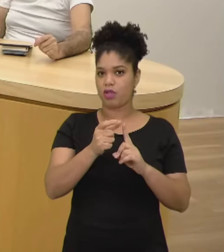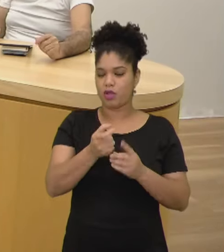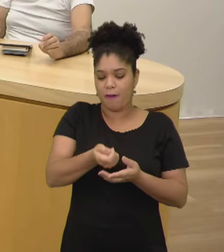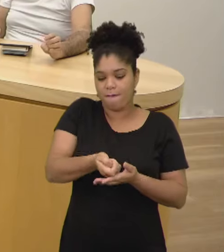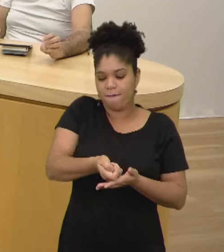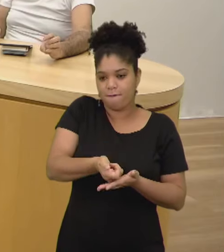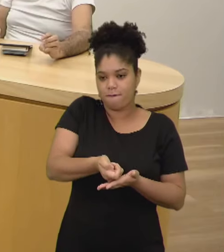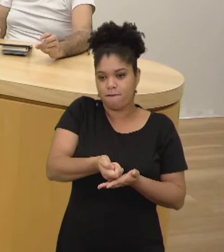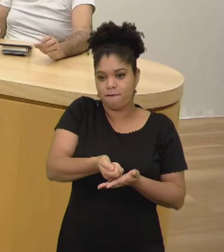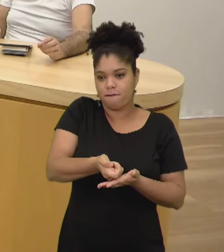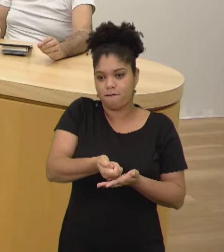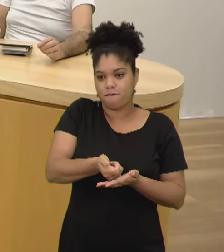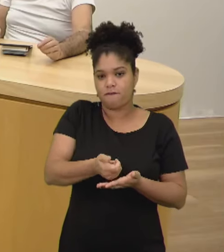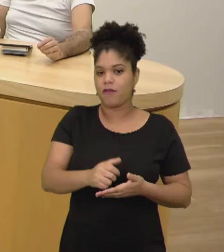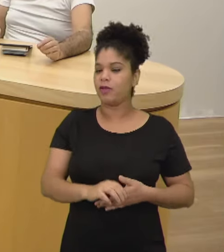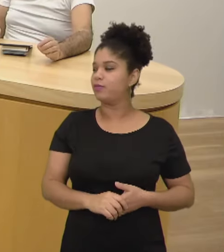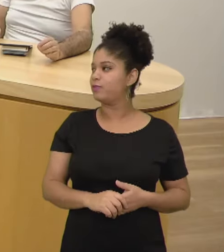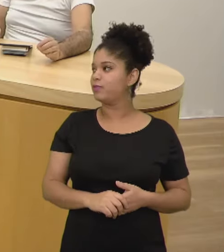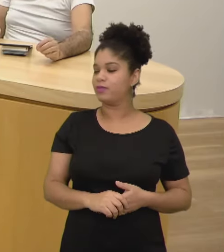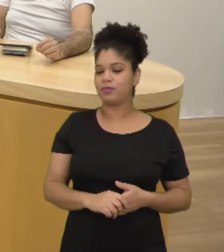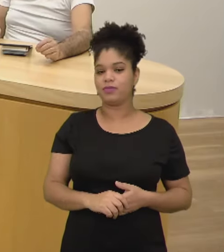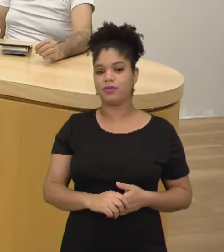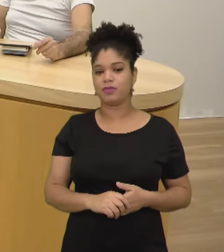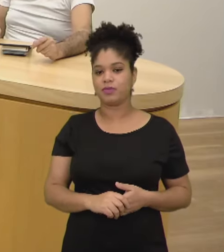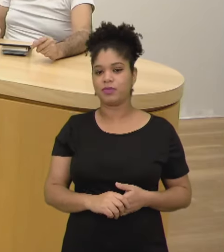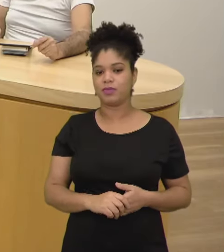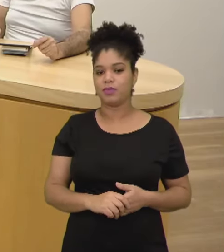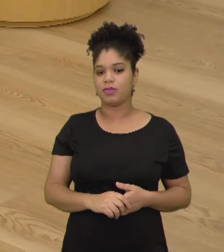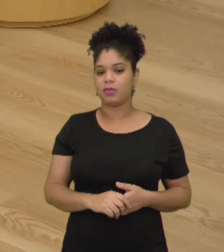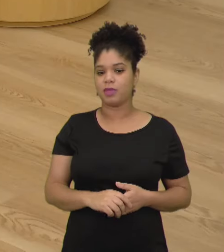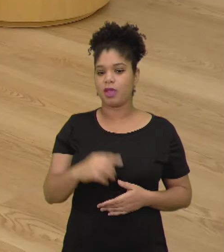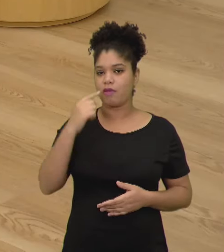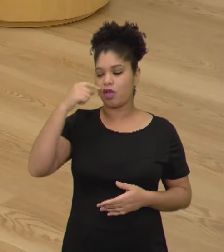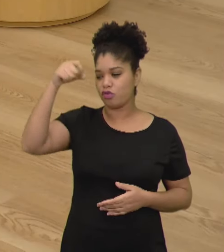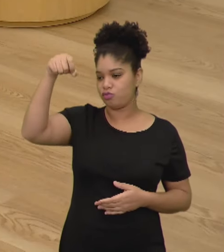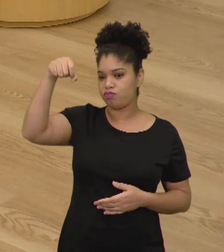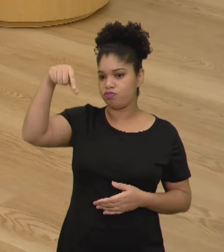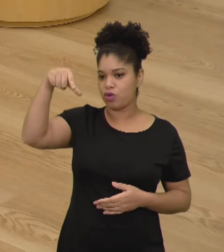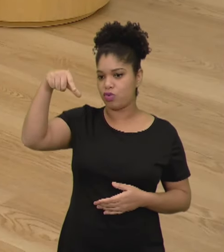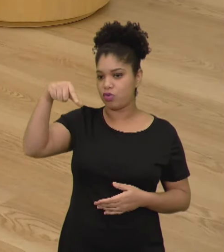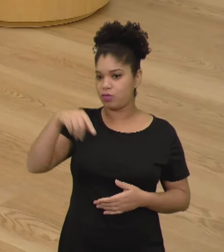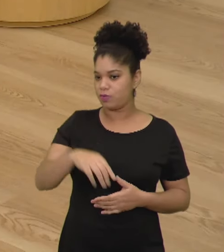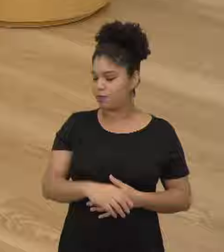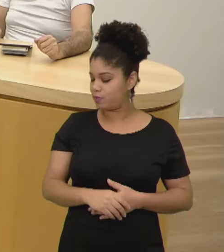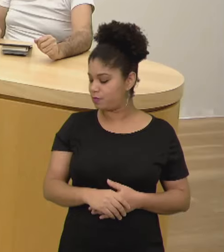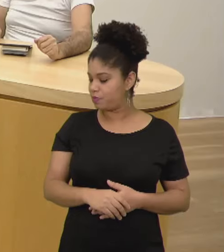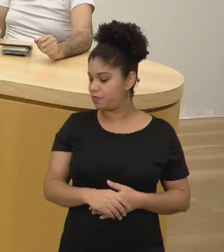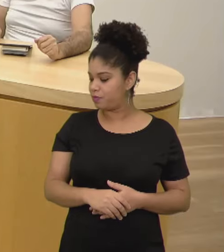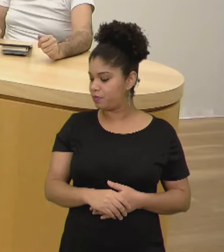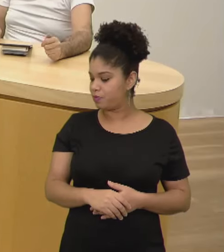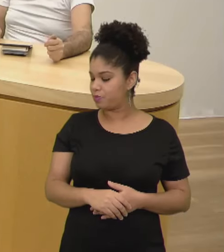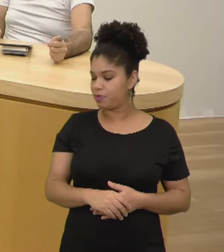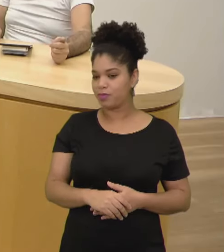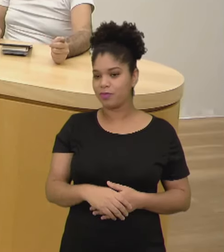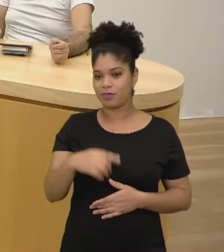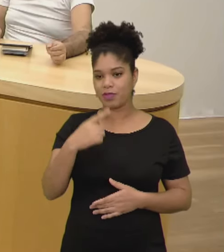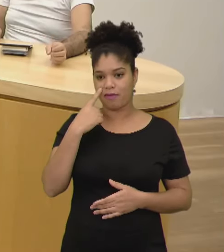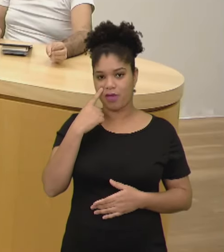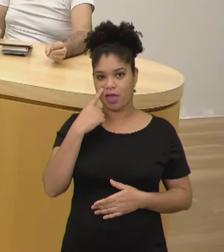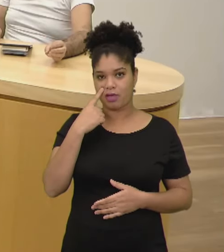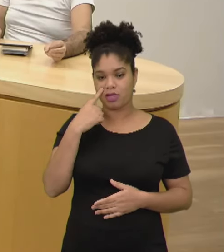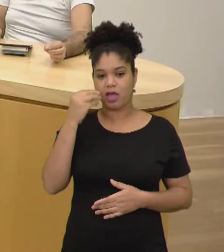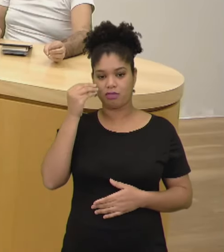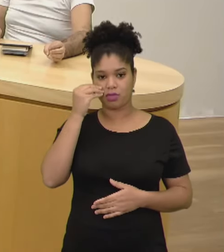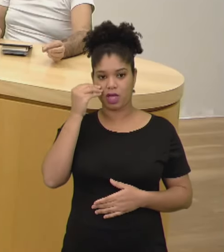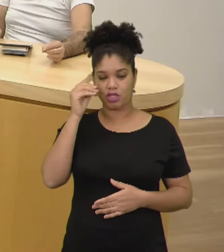bolinha grande, valiosa. Então, se eu soltar ele aqui, né, a gente sabe que ele vai cair. Olha só, fizemos um teste